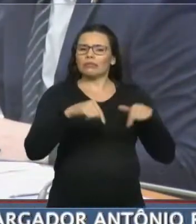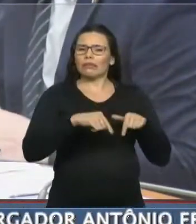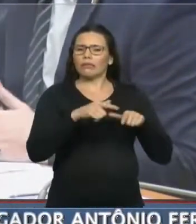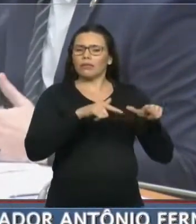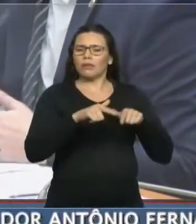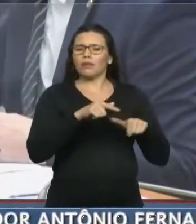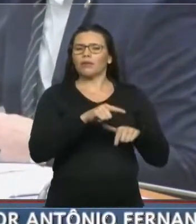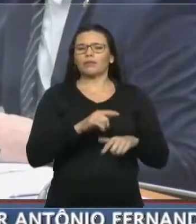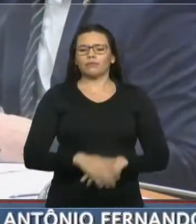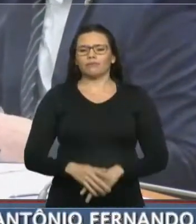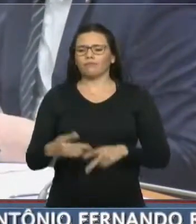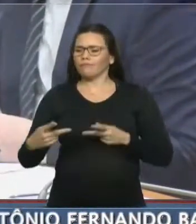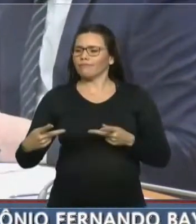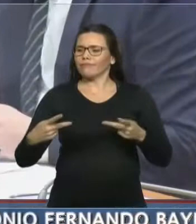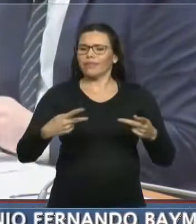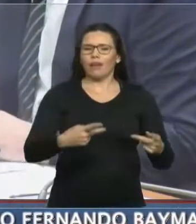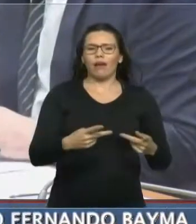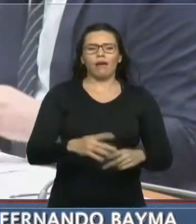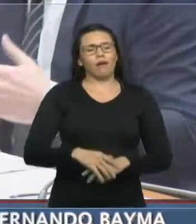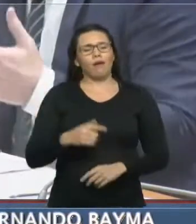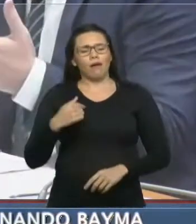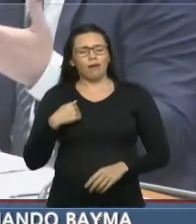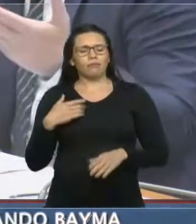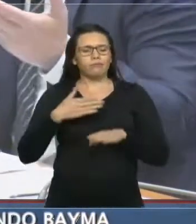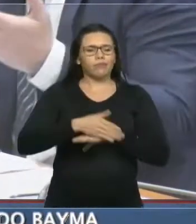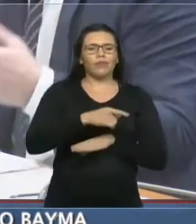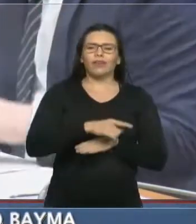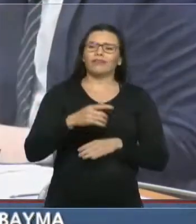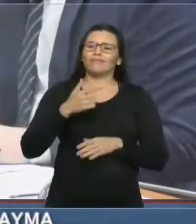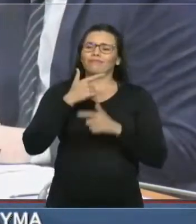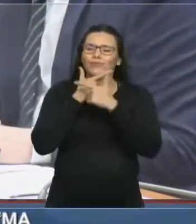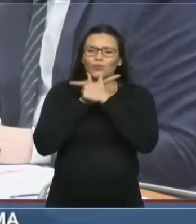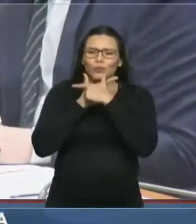recebido com um vasto sorriso, vejo